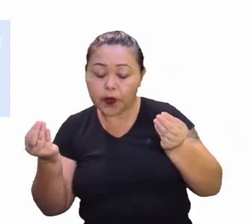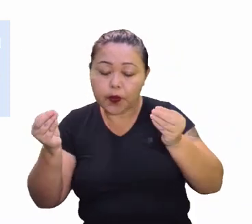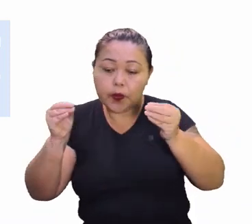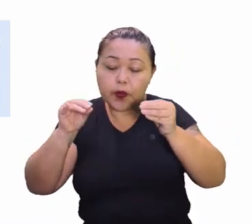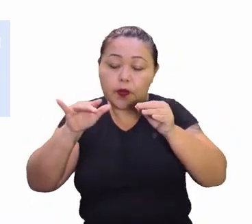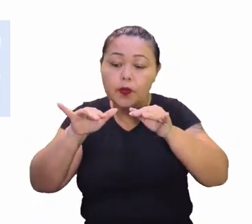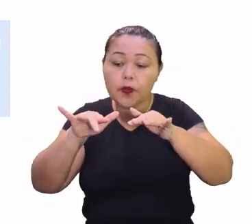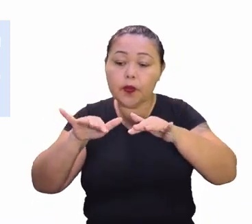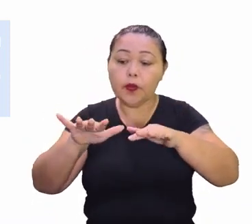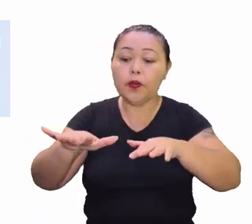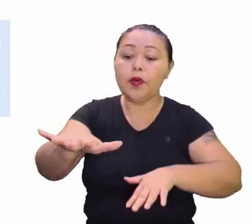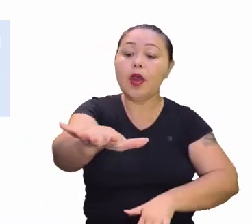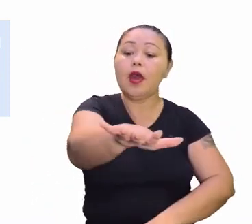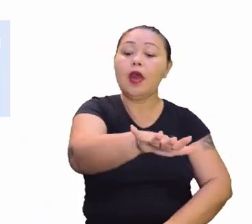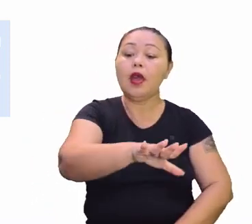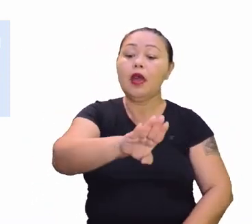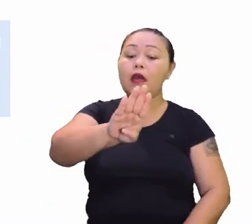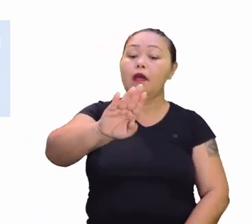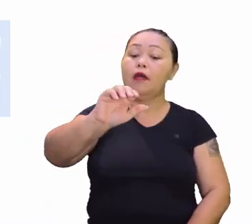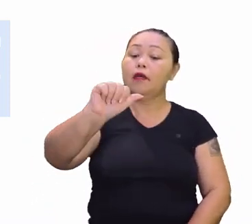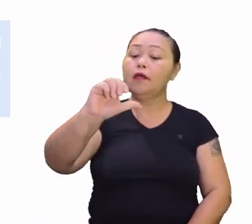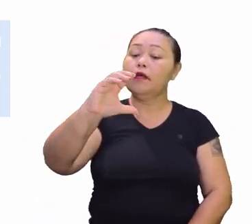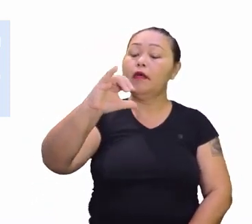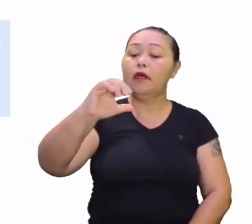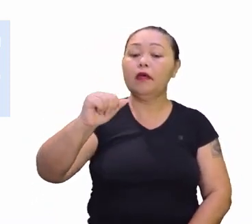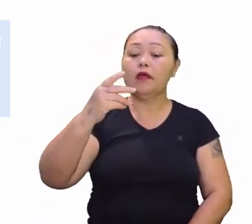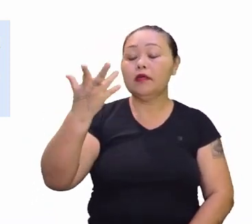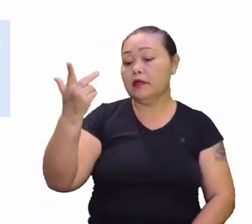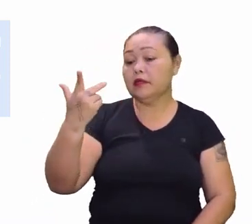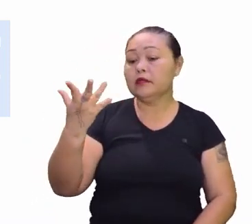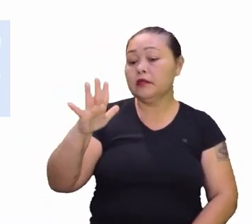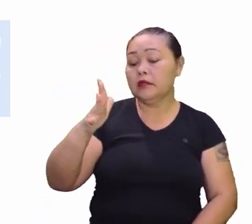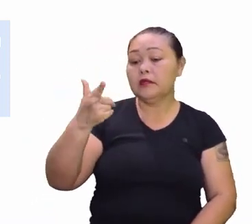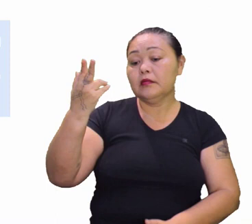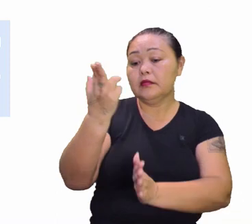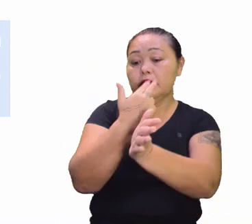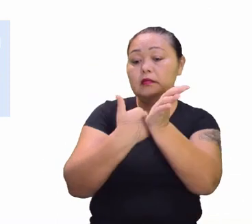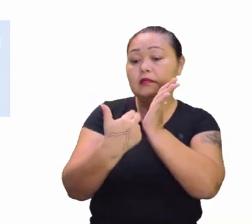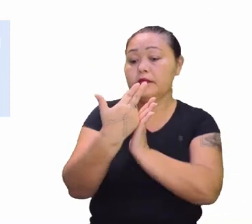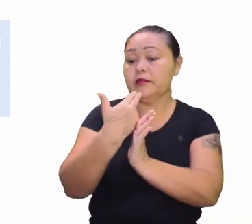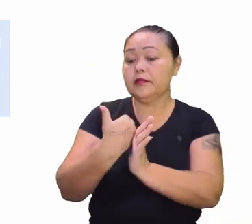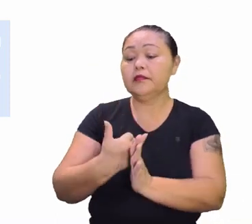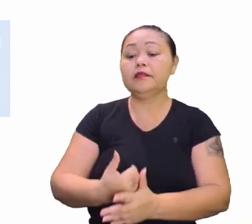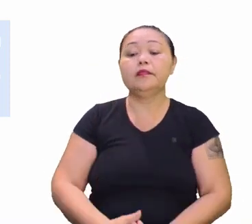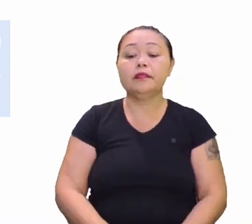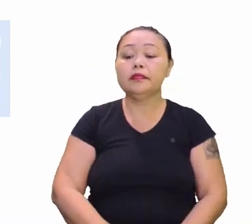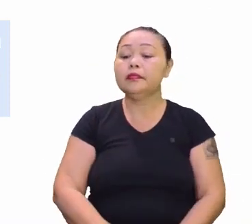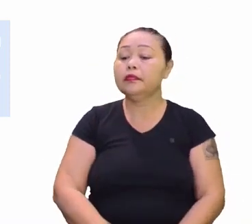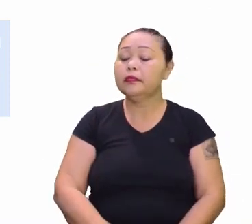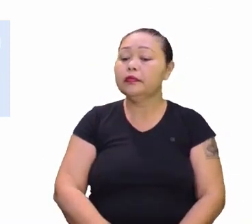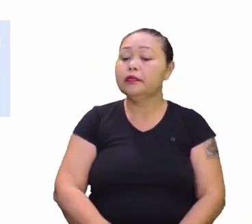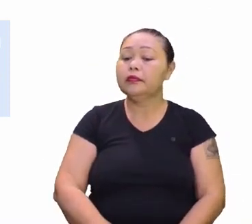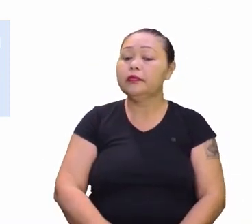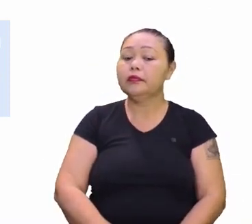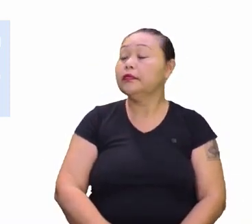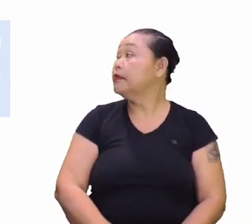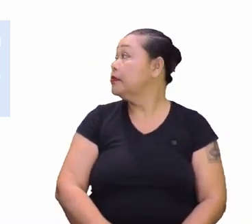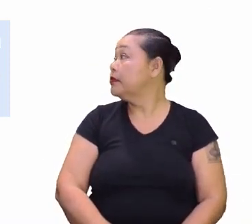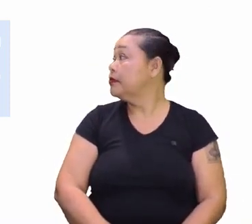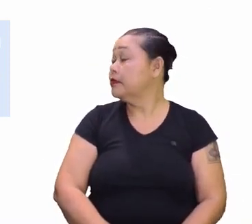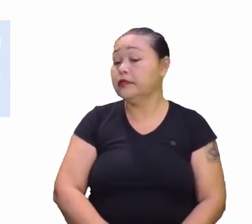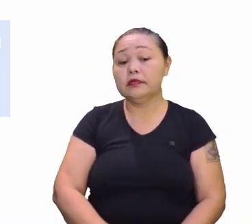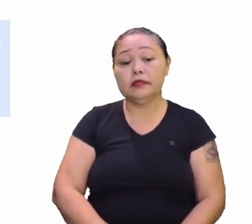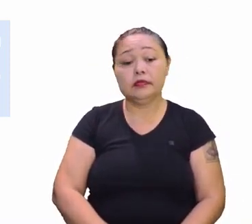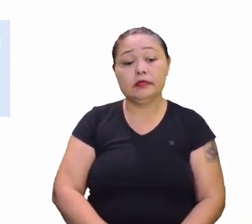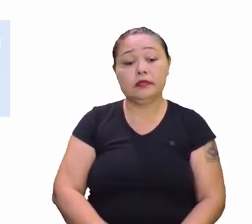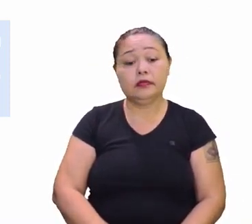gente conhece de bacia hidrográfica. Seria mais ou menos assim. Deixa eu tentar desenhar aqui mais ou menos. Um